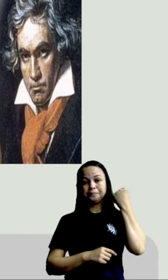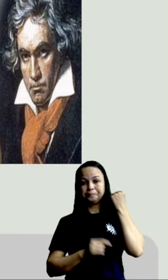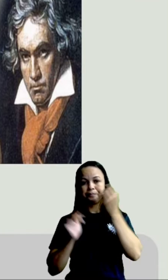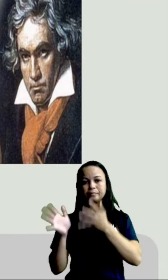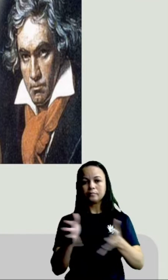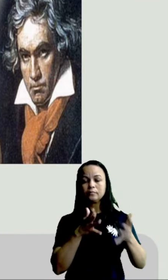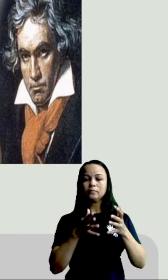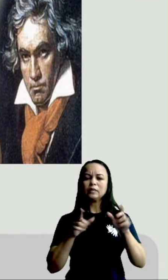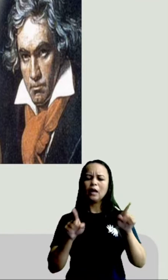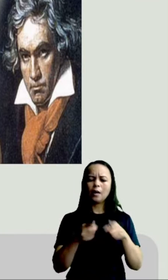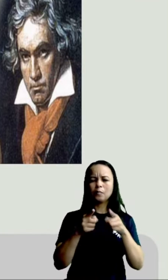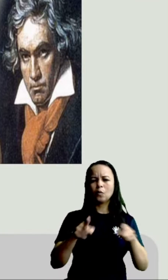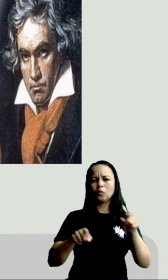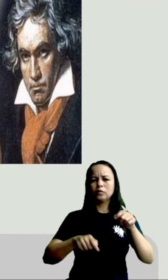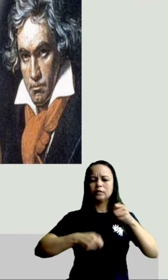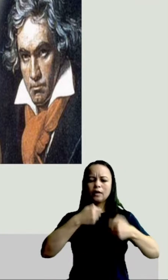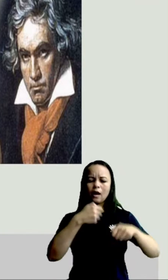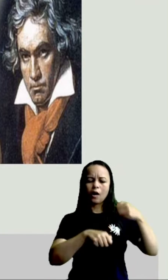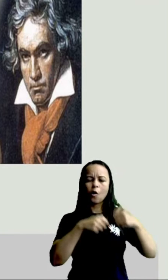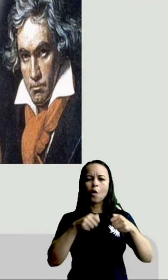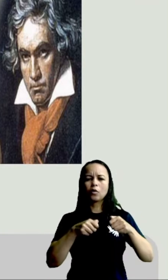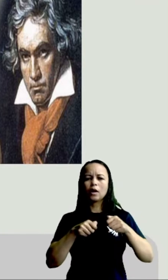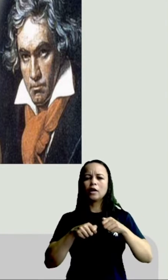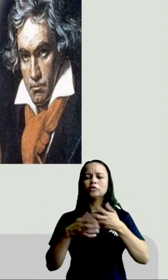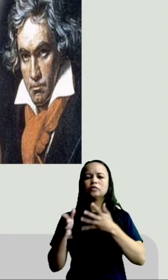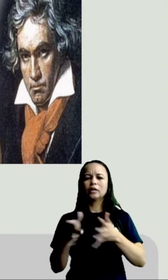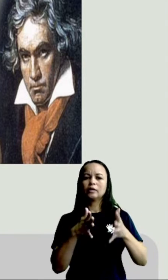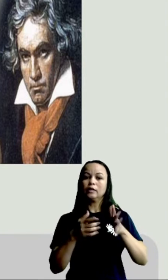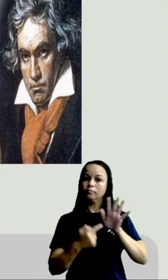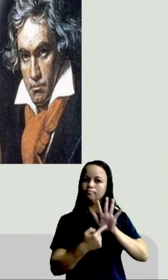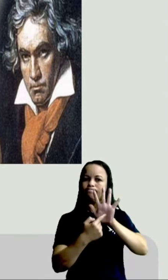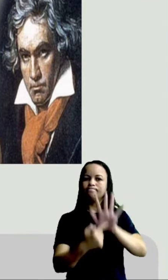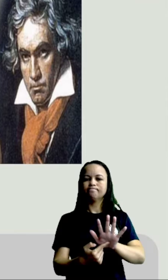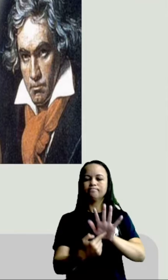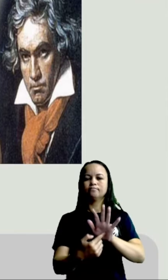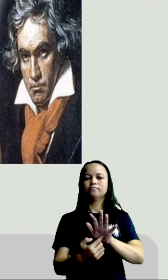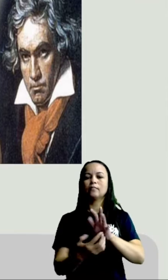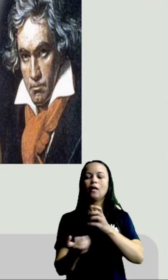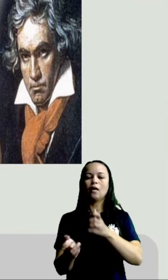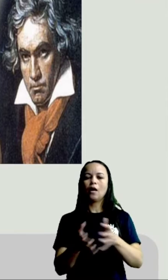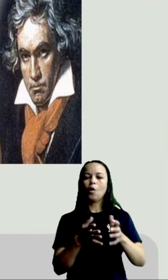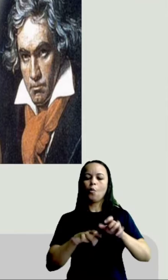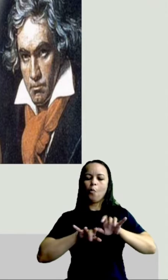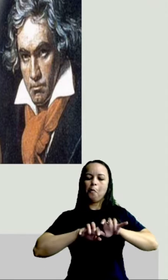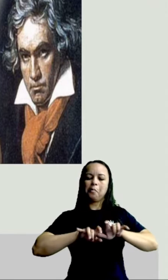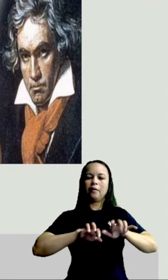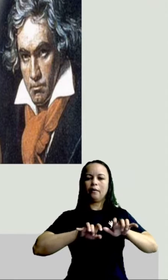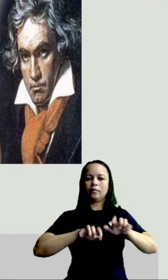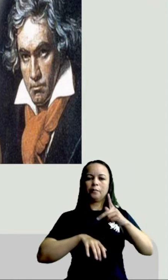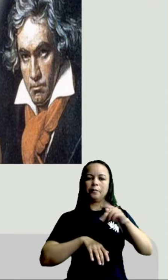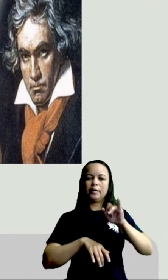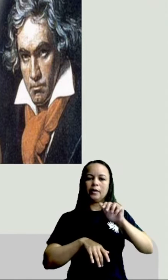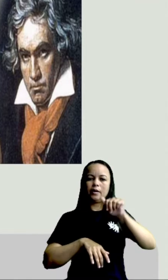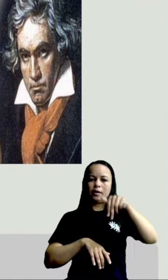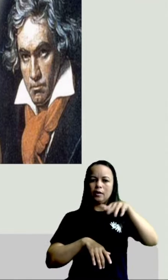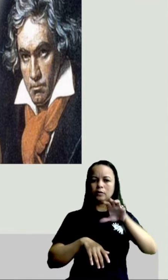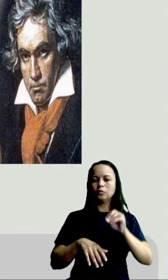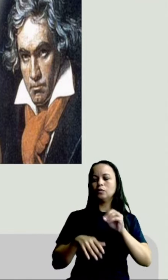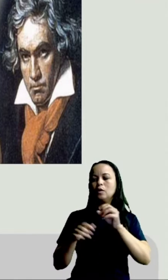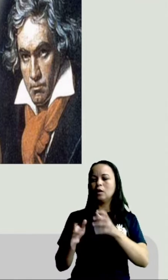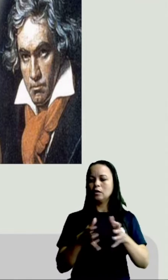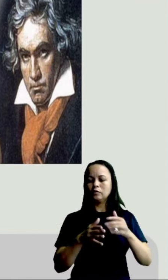instrumental e o assalto peças ganham ainda mais destaque a eu não tomo um lugar do Cravo